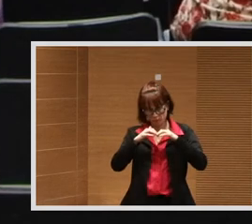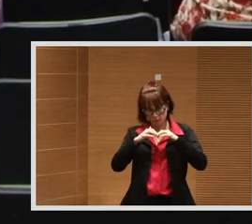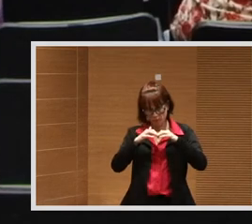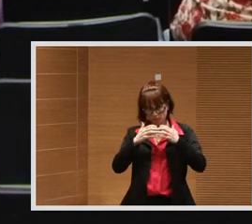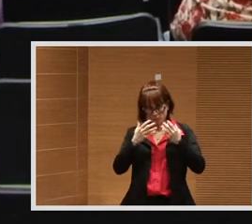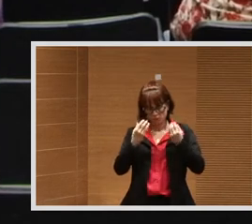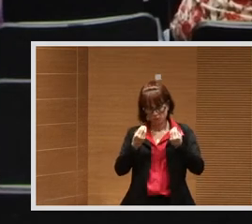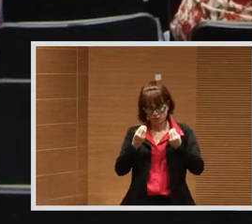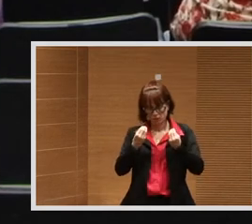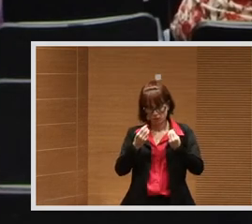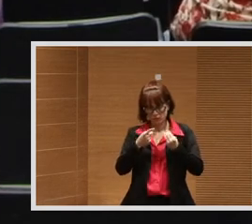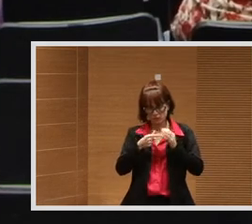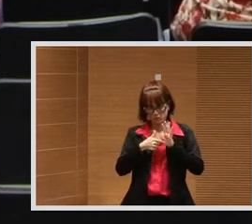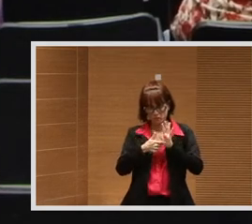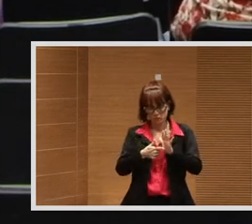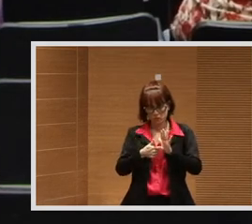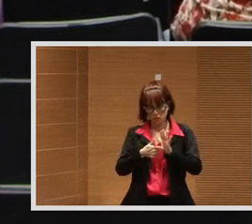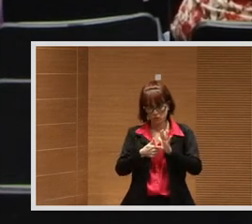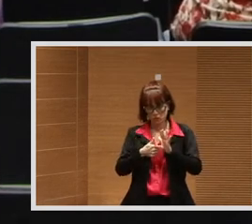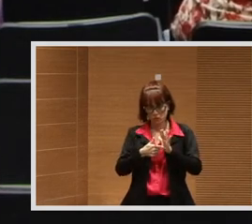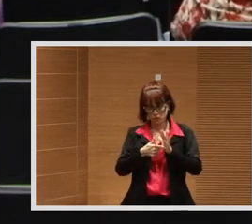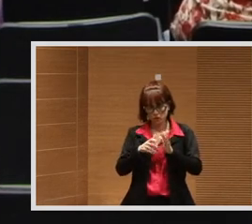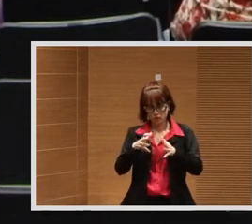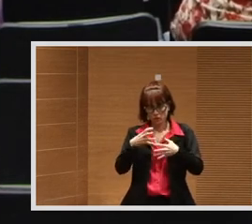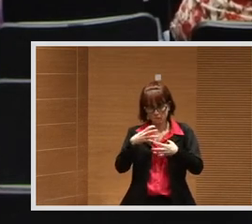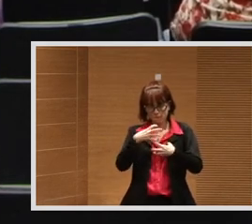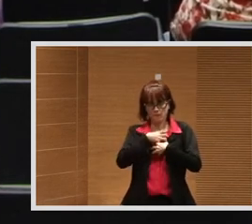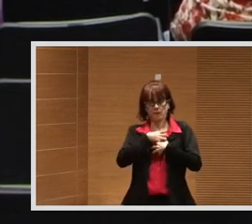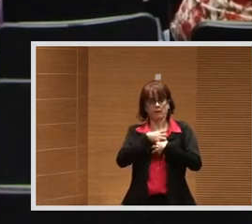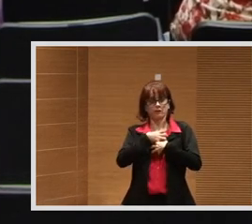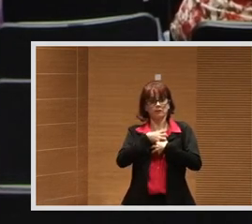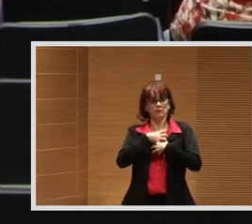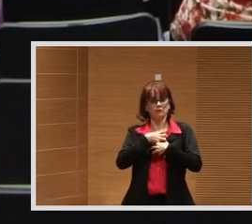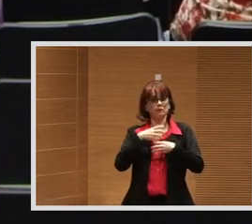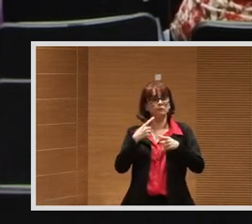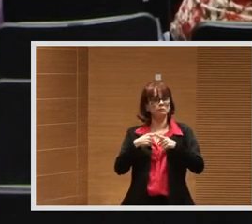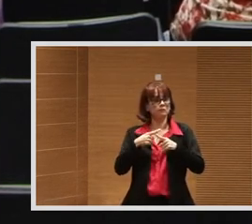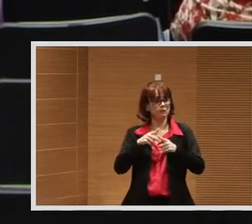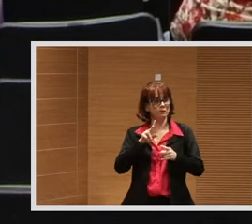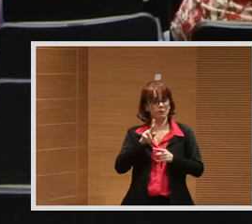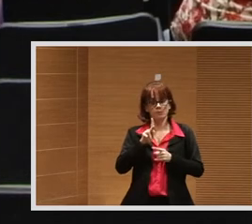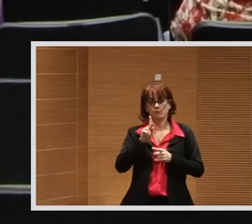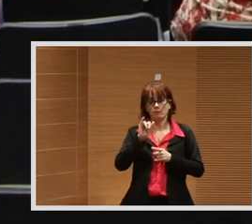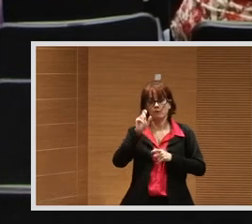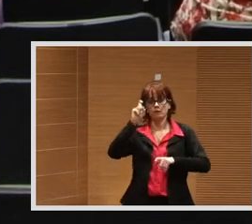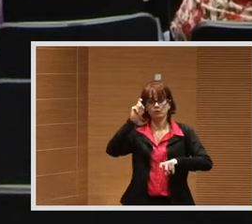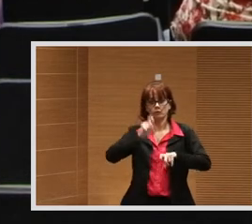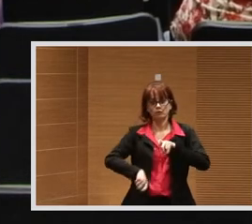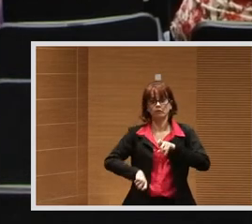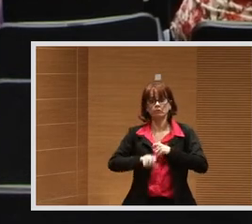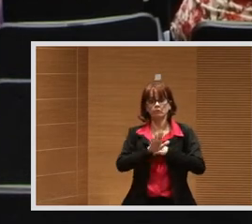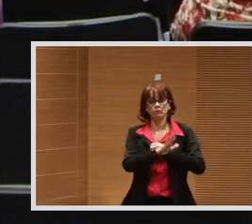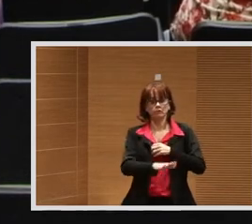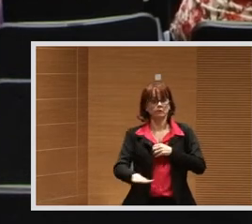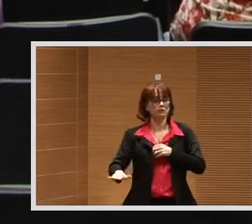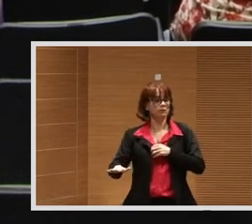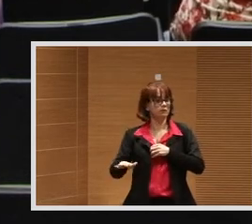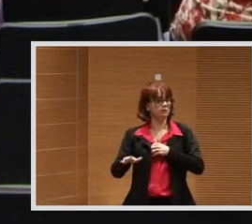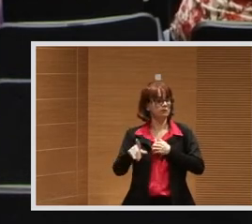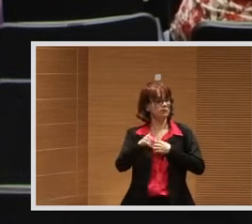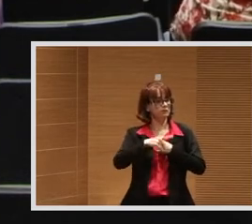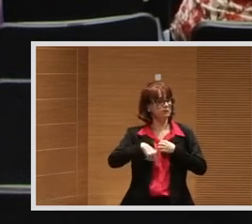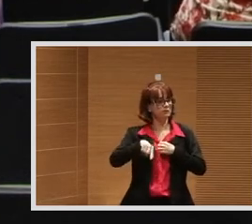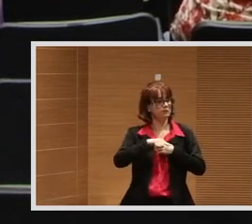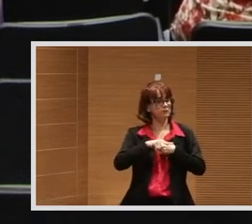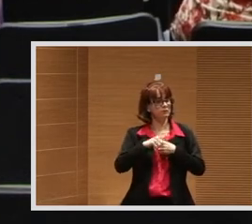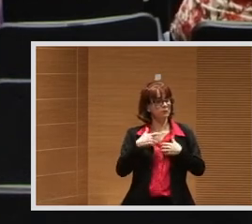você traz o caso para a gente, ela é muito impactante, porque um pai estuprou uma criança. Então, a gente fica logo